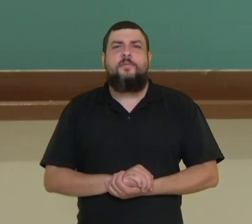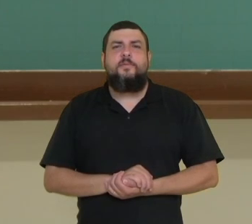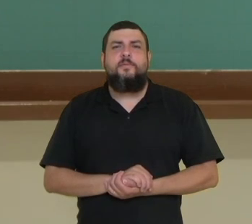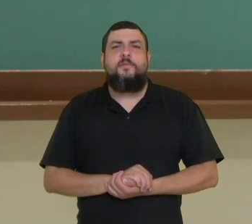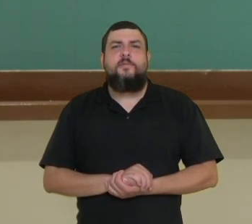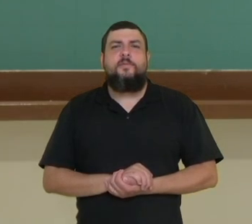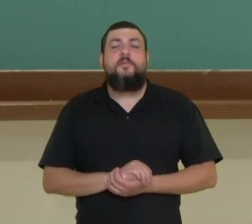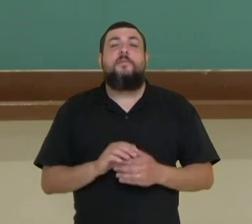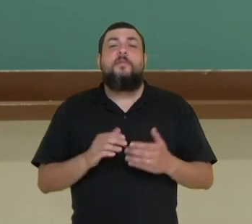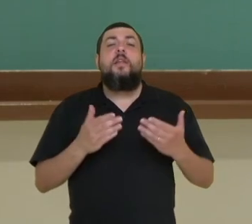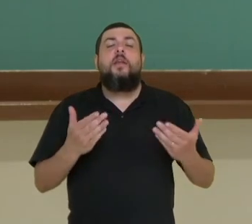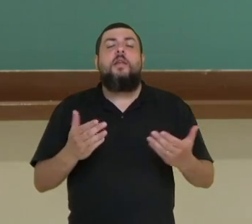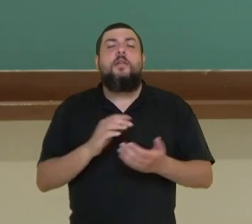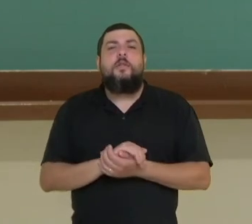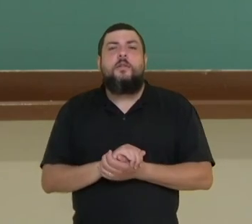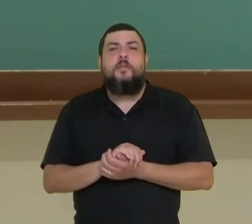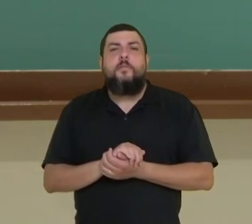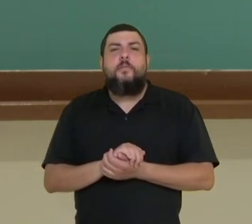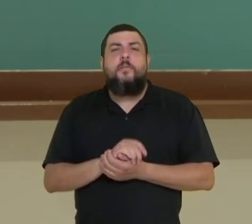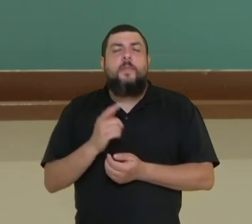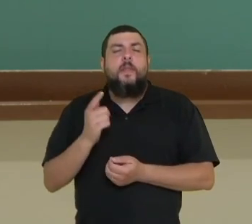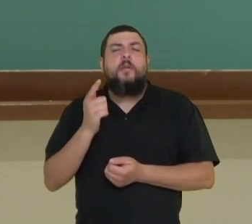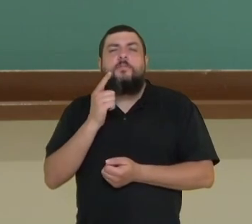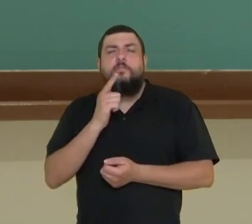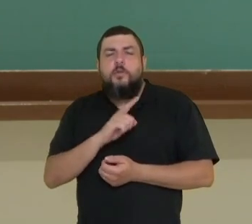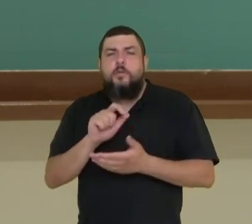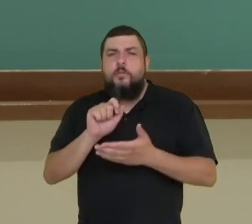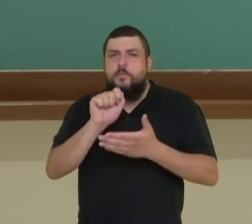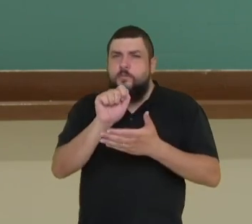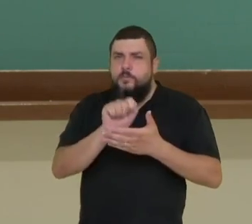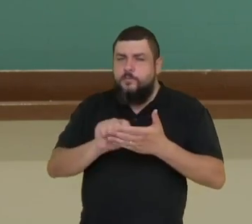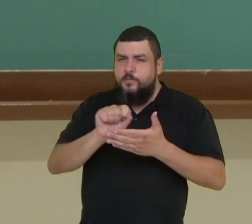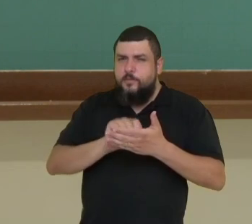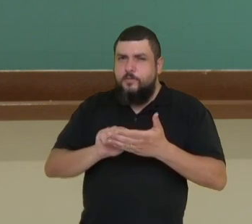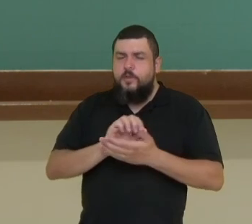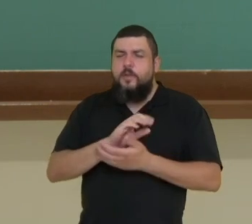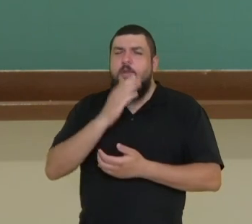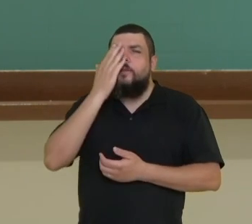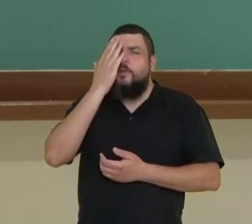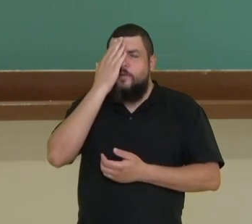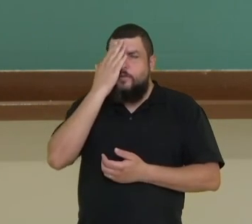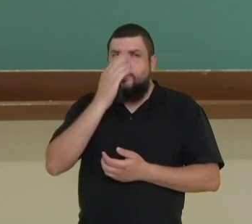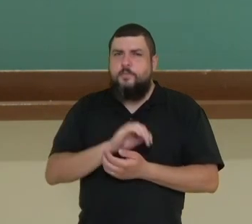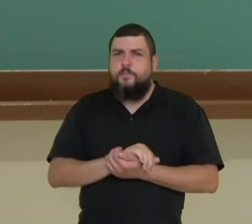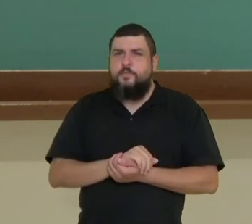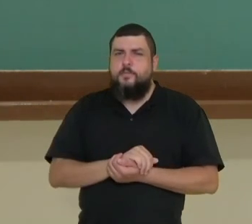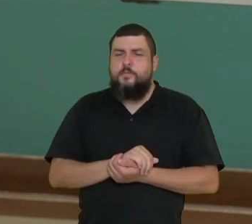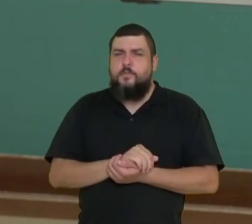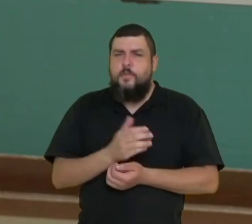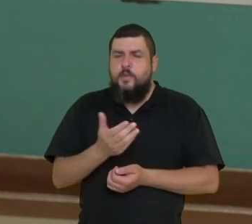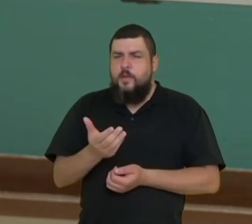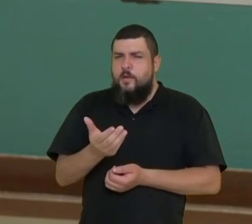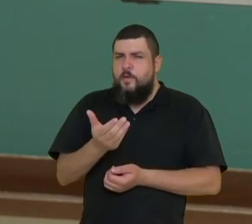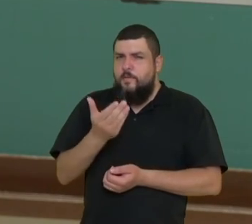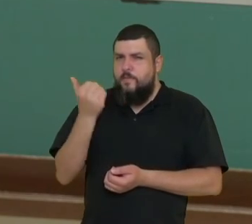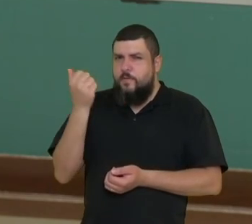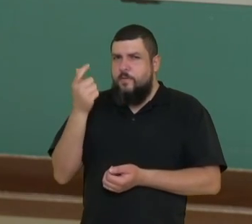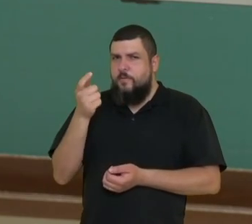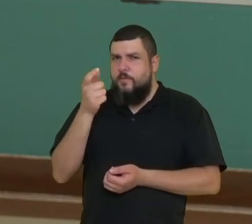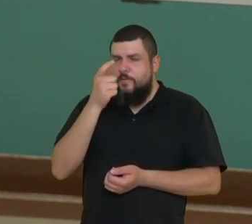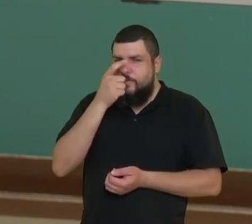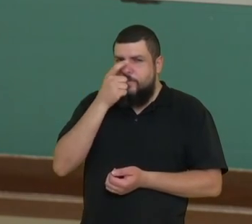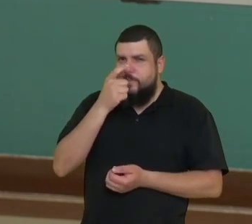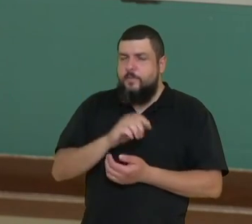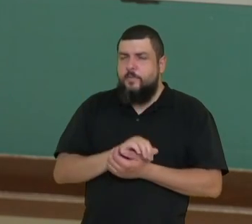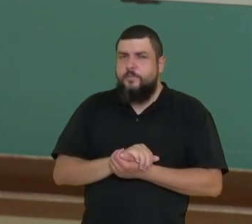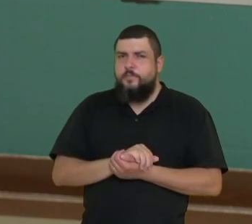E aí, conseguiram? Conseguiram resolver? Tenho certeza que sim. Olha aqui, ó, suave. Então,